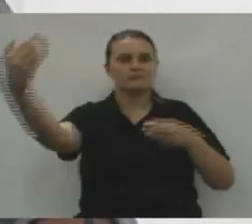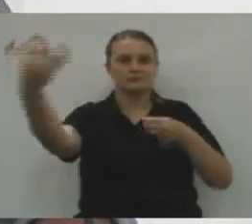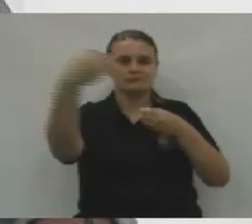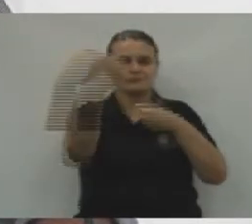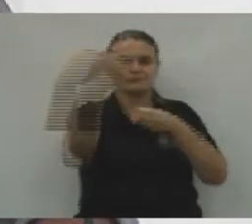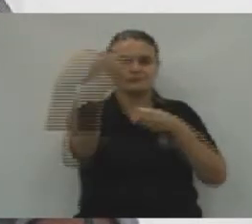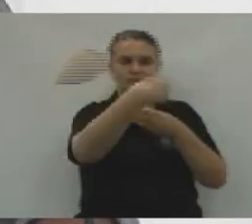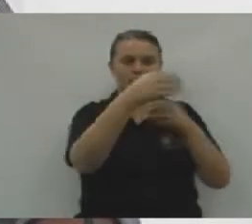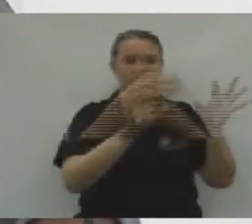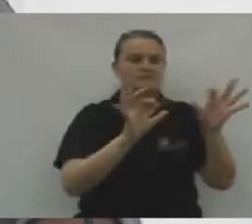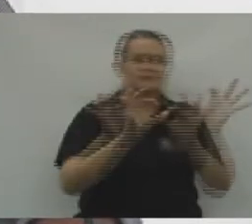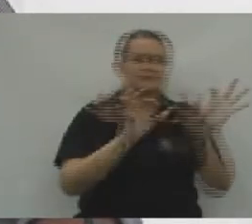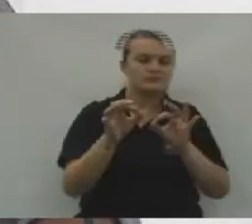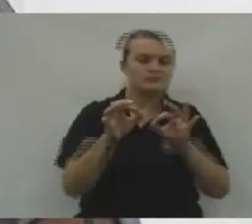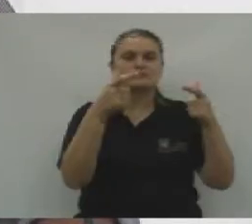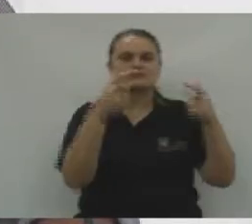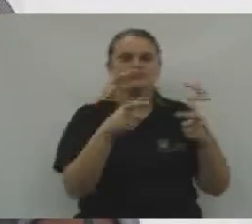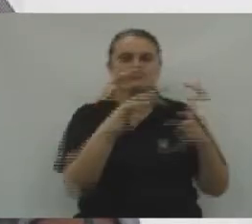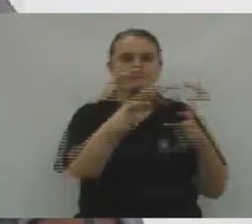Logística, montante e ajusante.